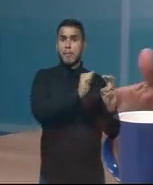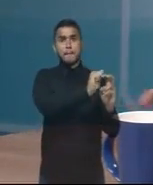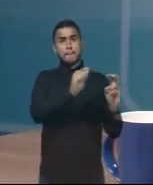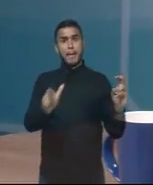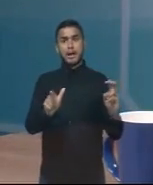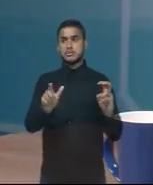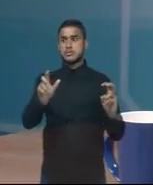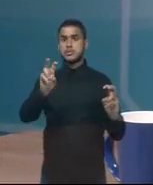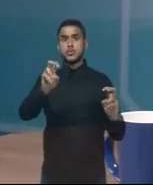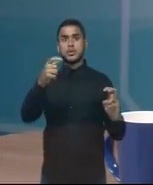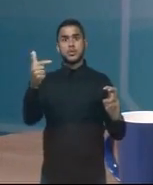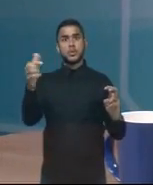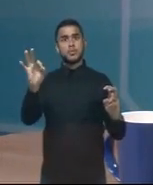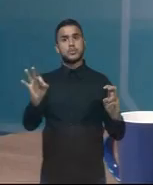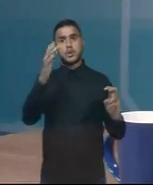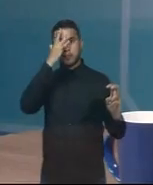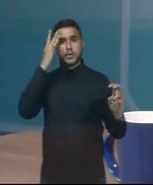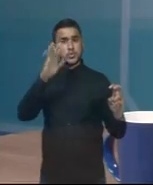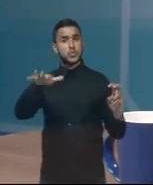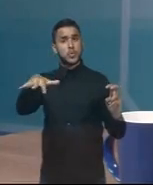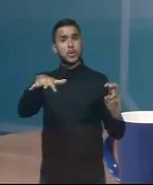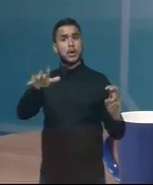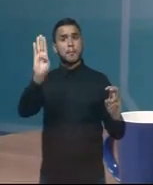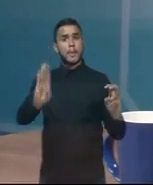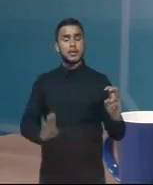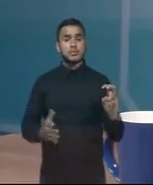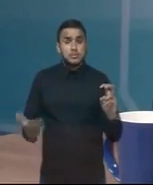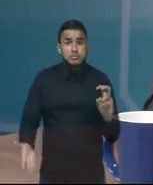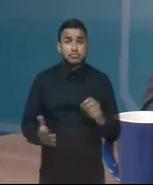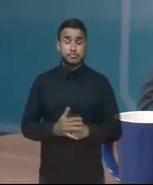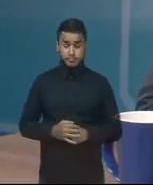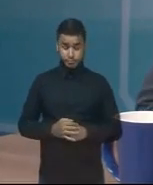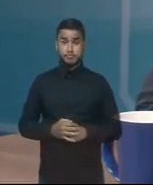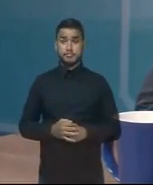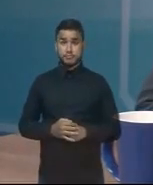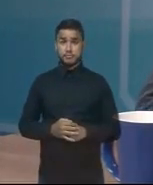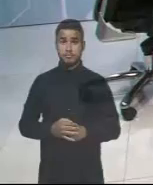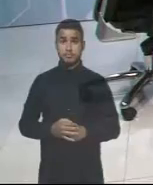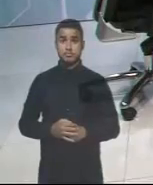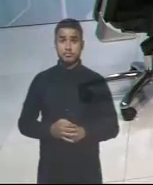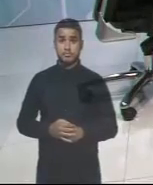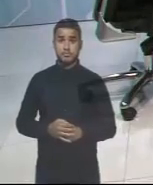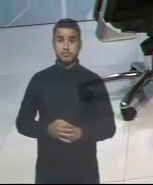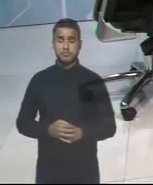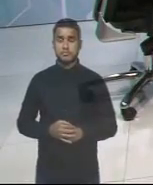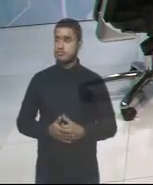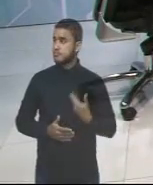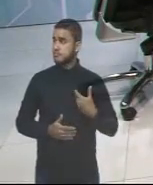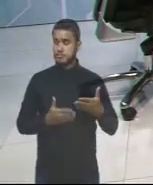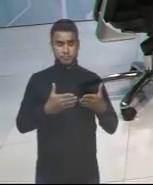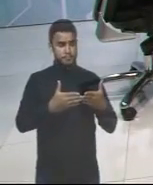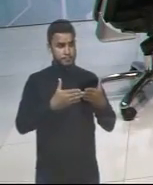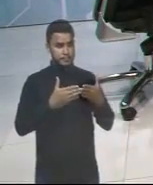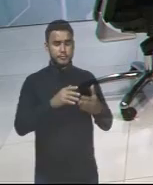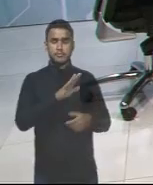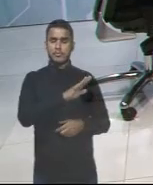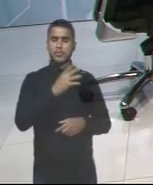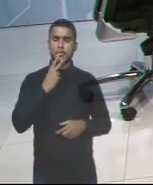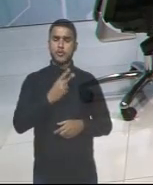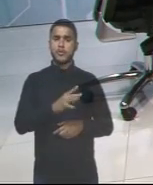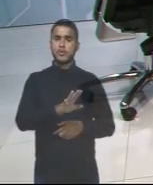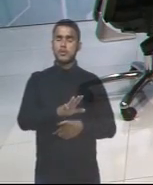contexto absolutamente Só me permitam Pois um não, parêntese. As medidas